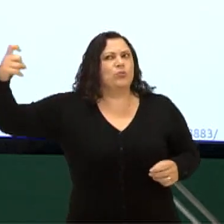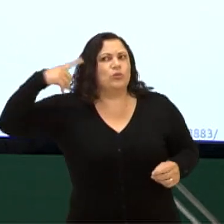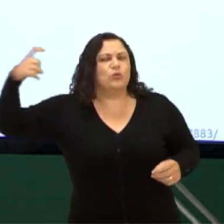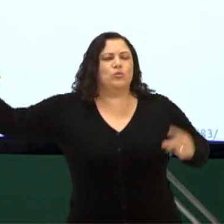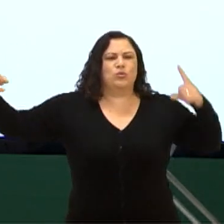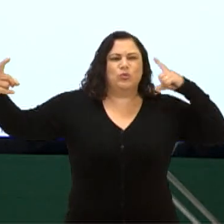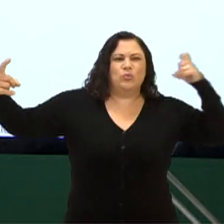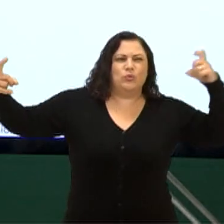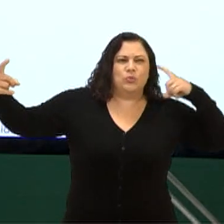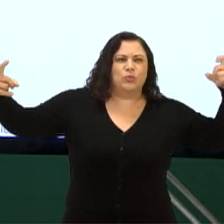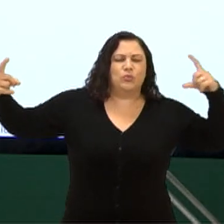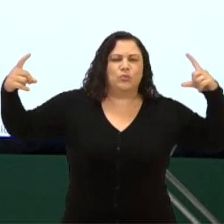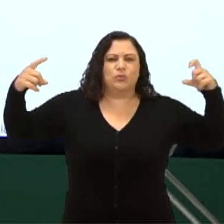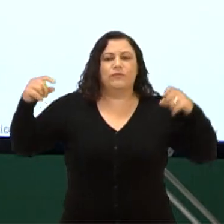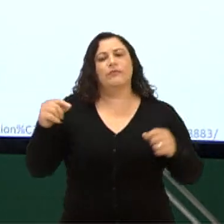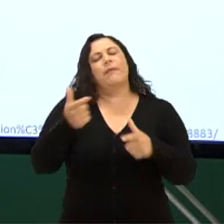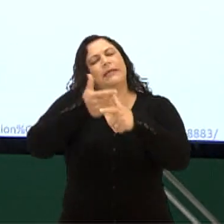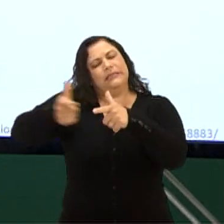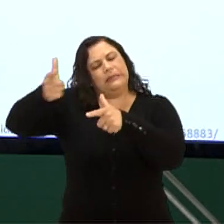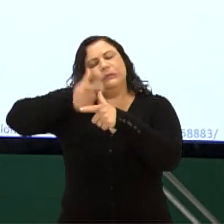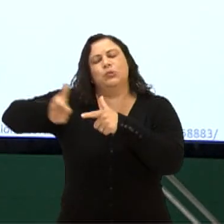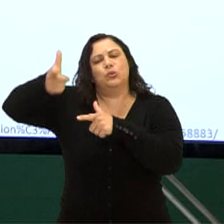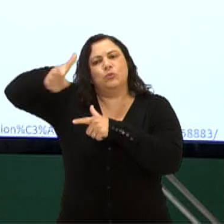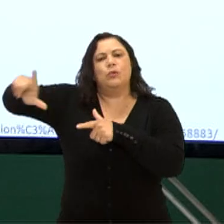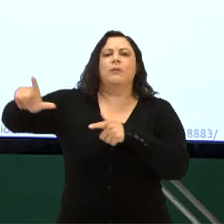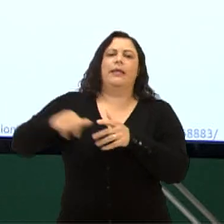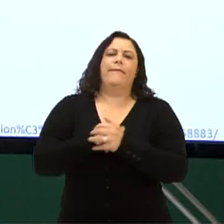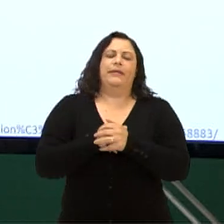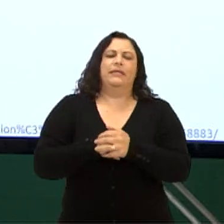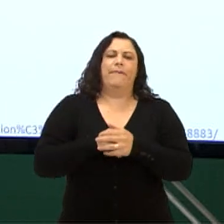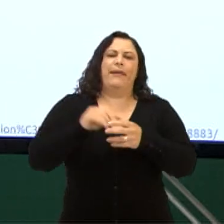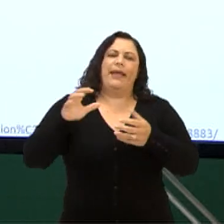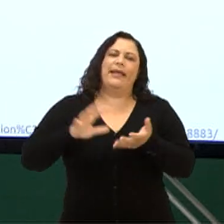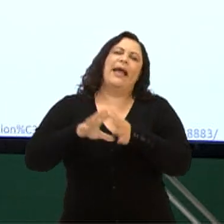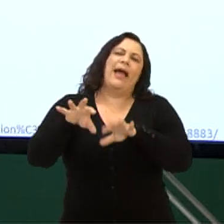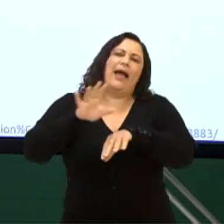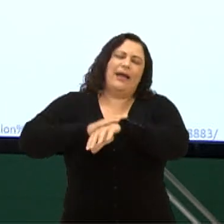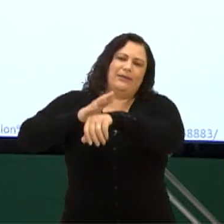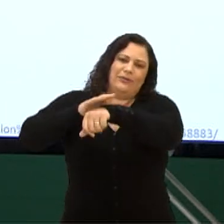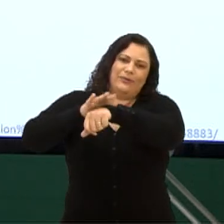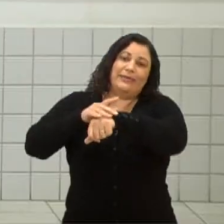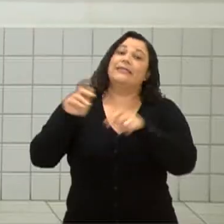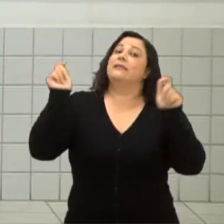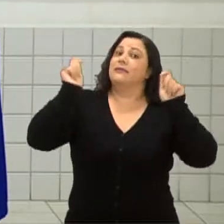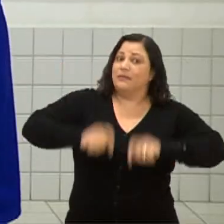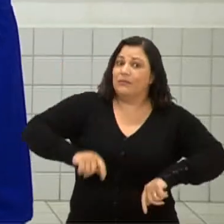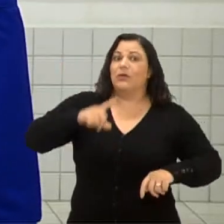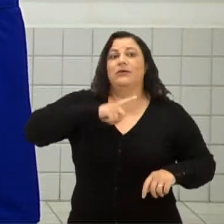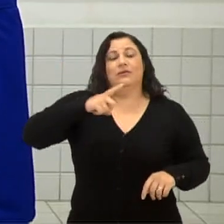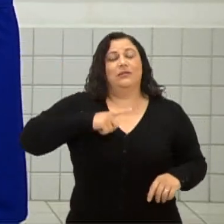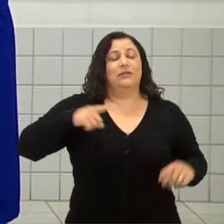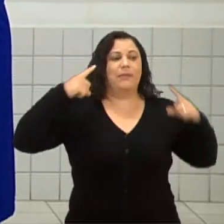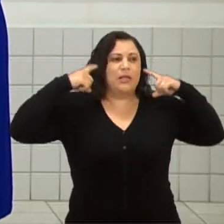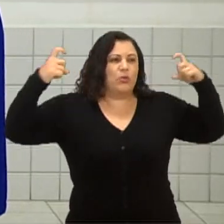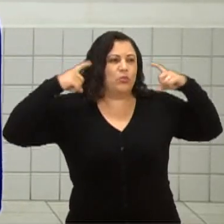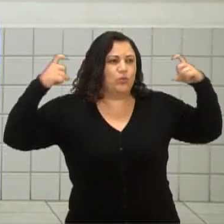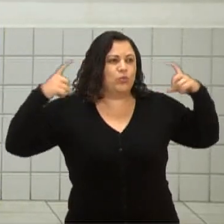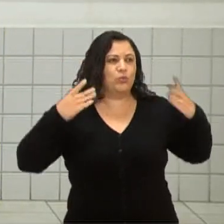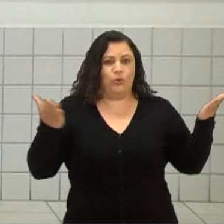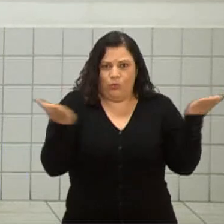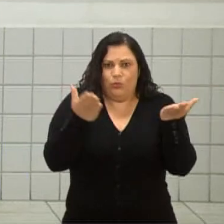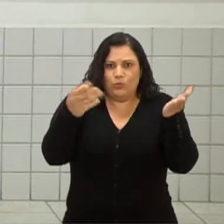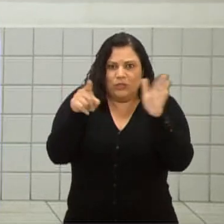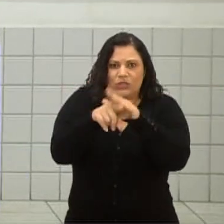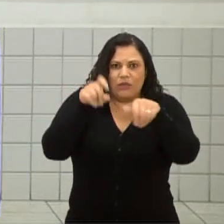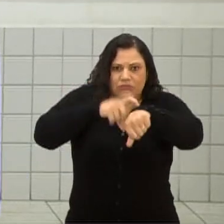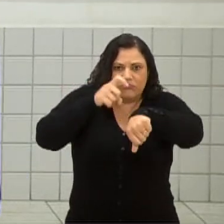outras situações, infecções, vírus que podem afetar e dar esse zumbido também. Bacana. E aí, já deu tempo? Eu já